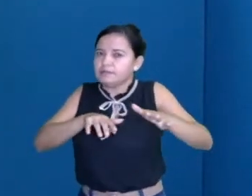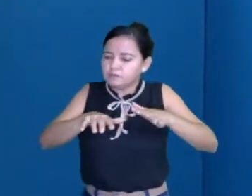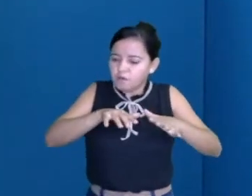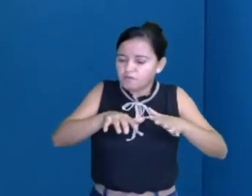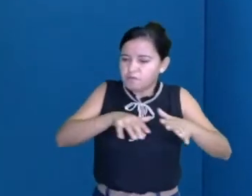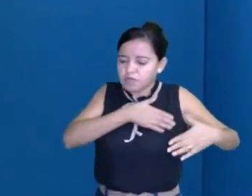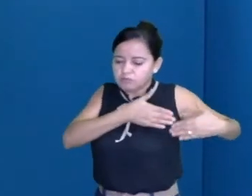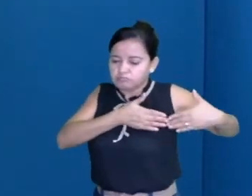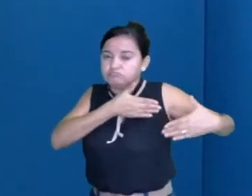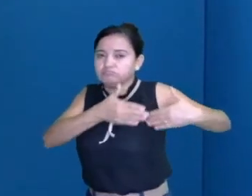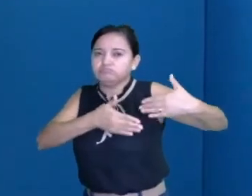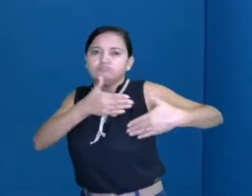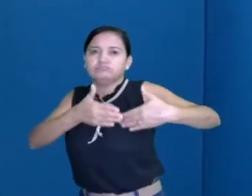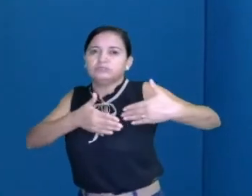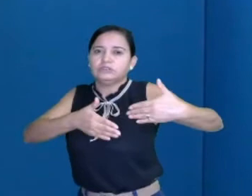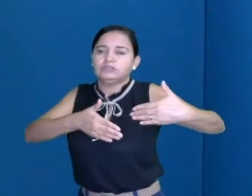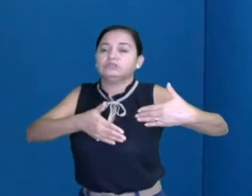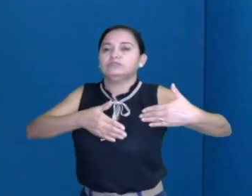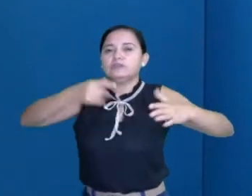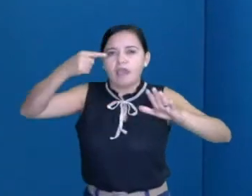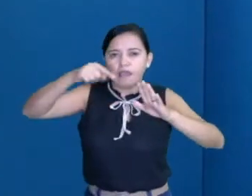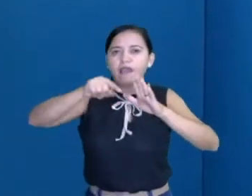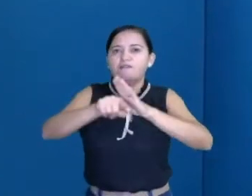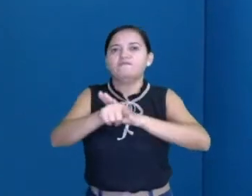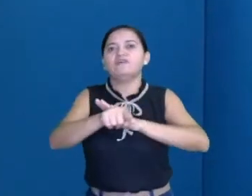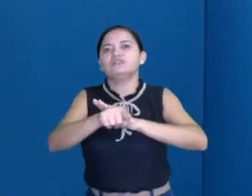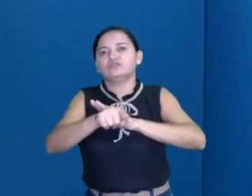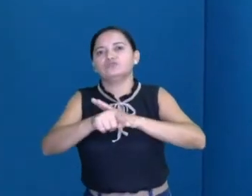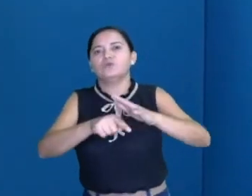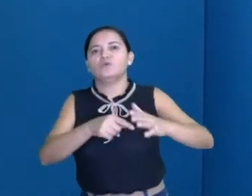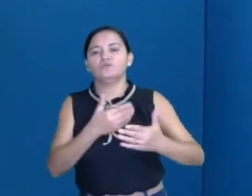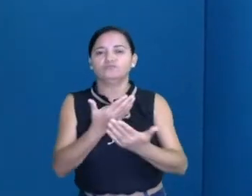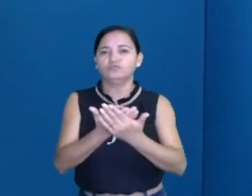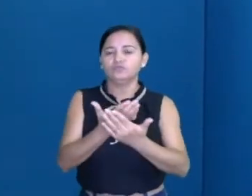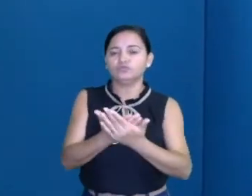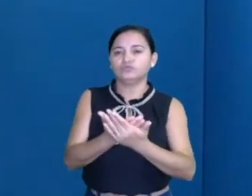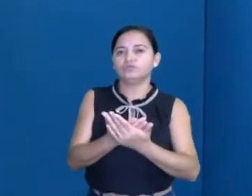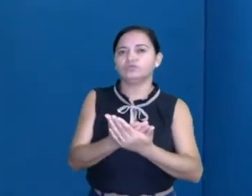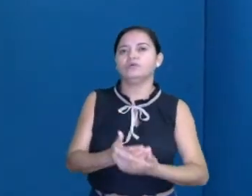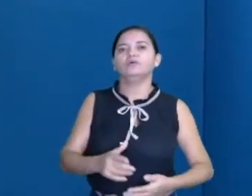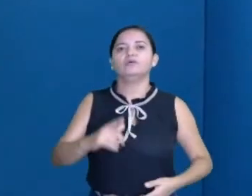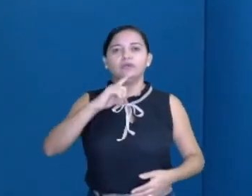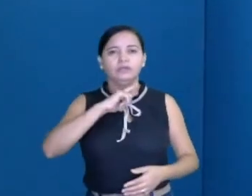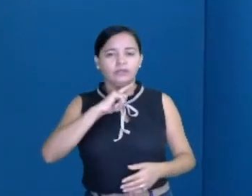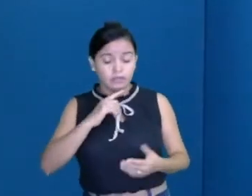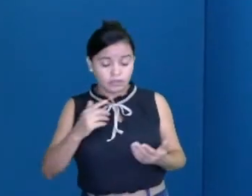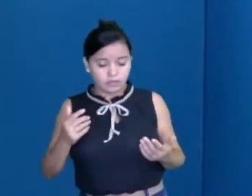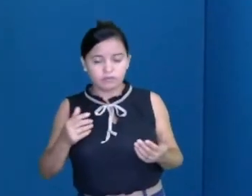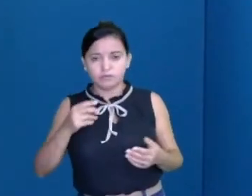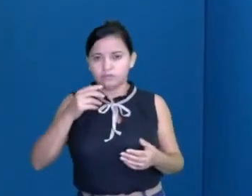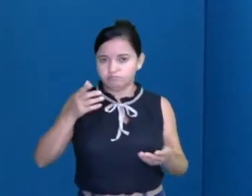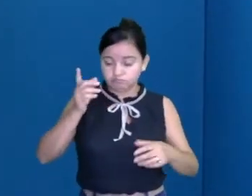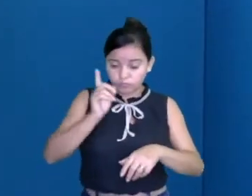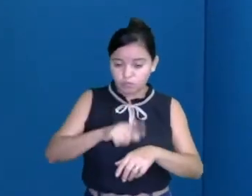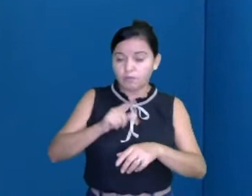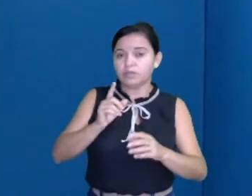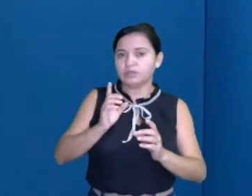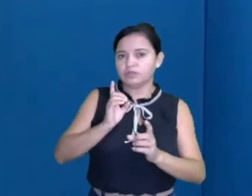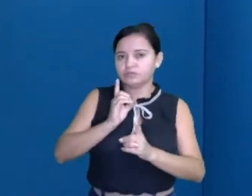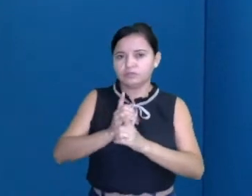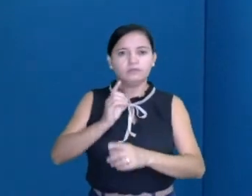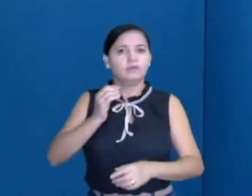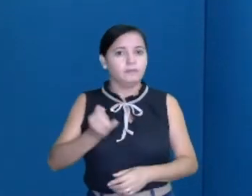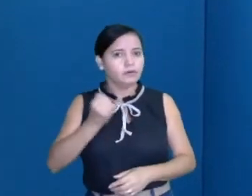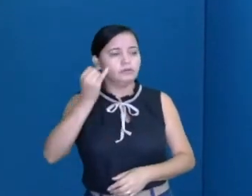da história, e esse movimento siacrônico no decorrer com a nossa contemporaneidade, com esse momento que a gente se encontra. Veja a importância desse